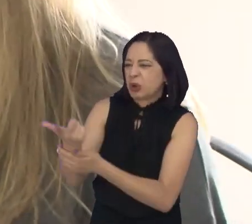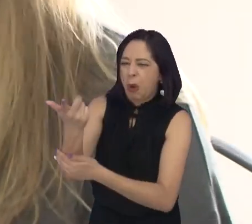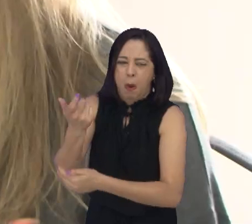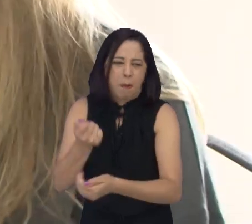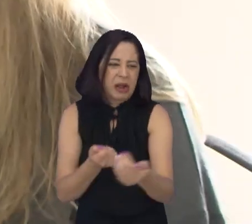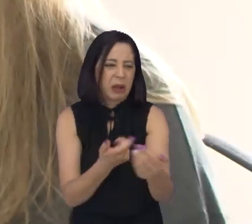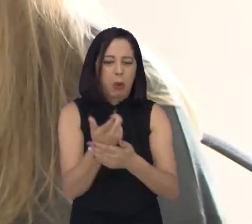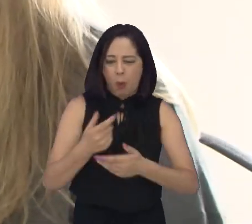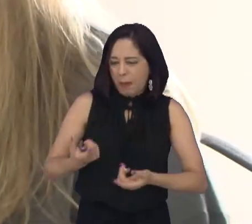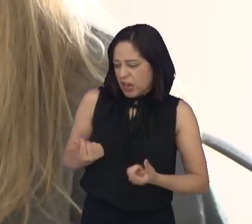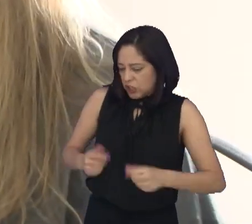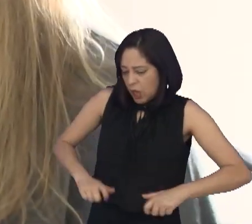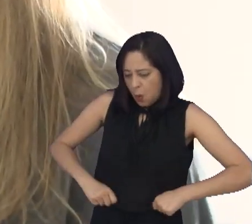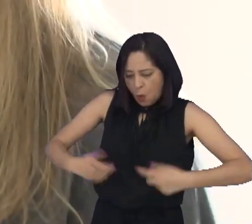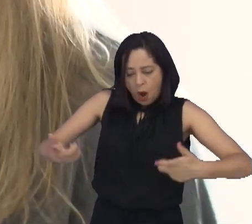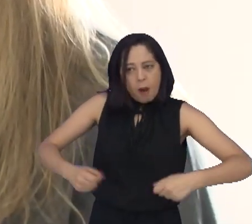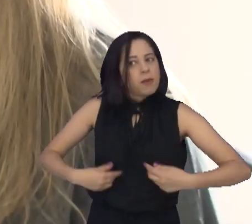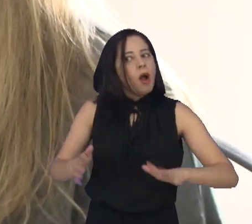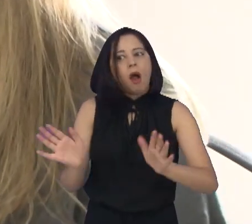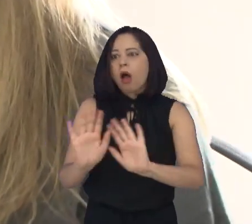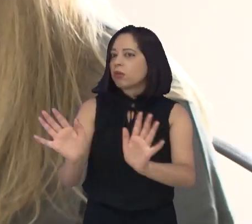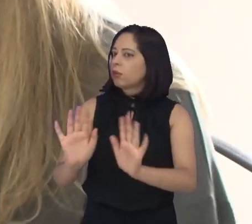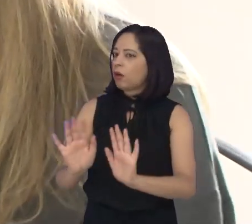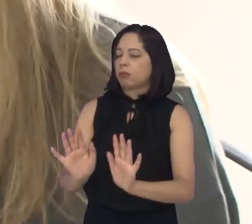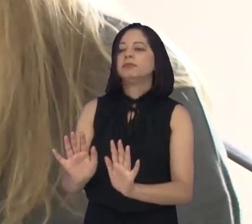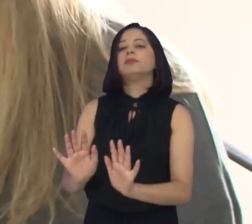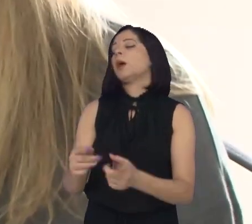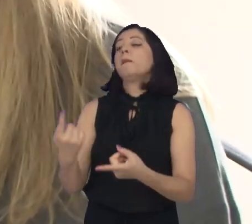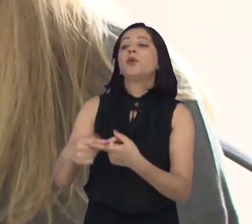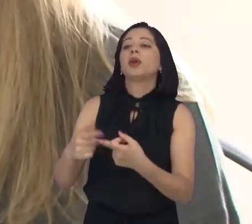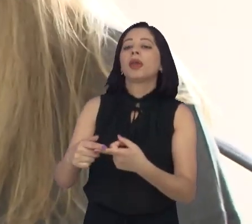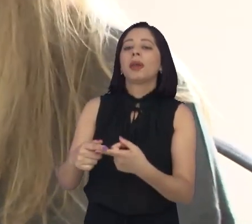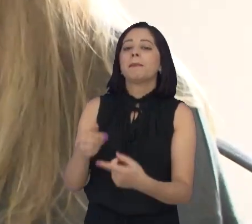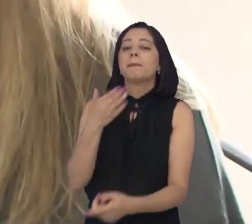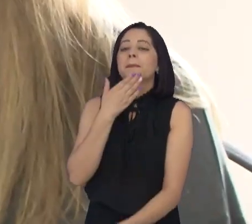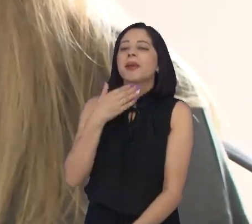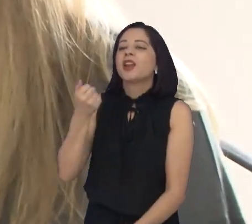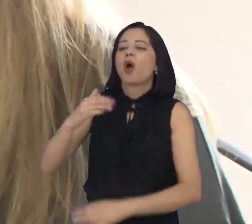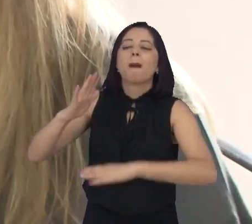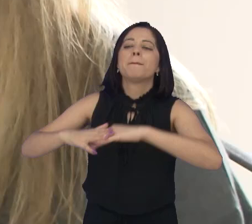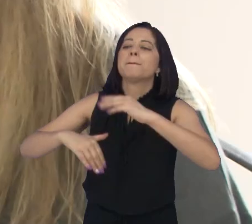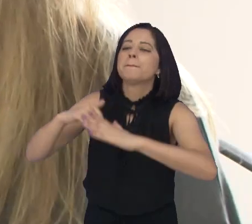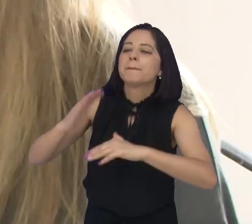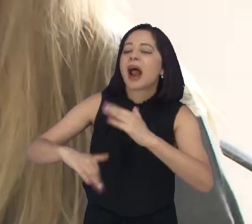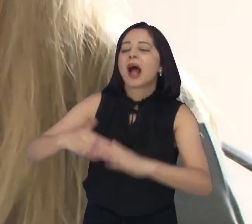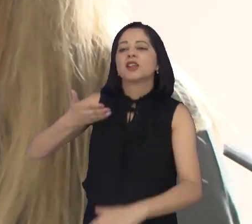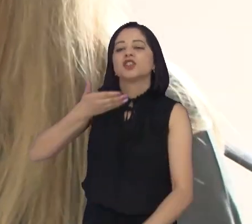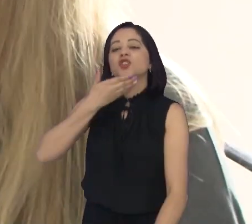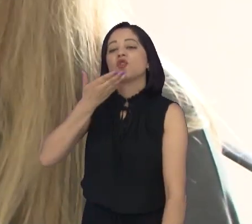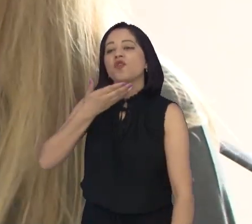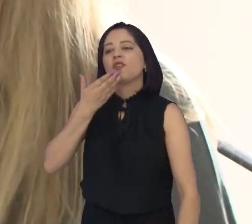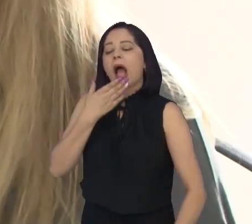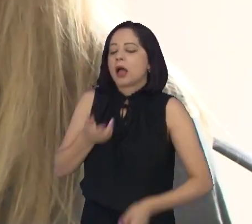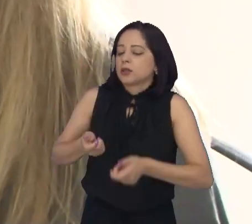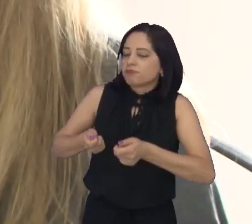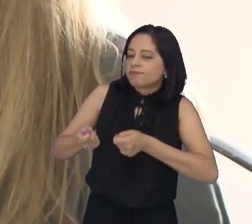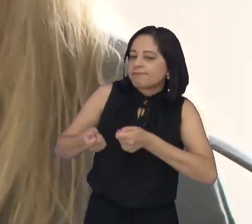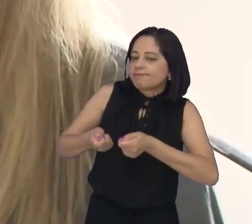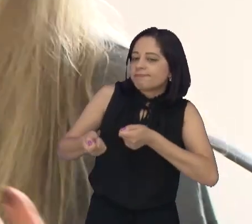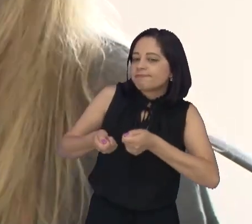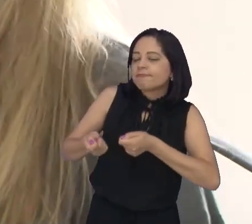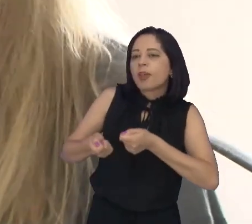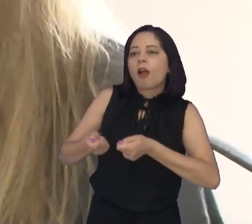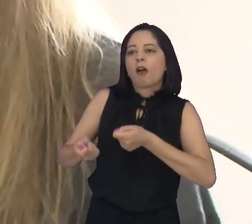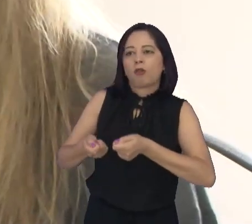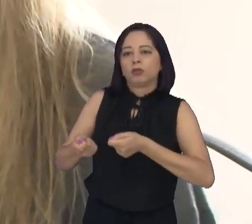exageradas, nunca foi o meu perfil, porque eu prefiro uma coisa mais prática dentro do meu controle, eu me